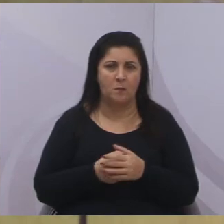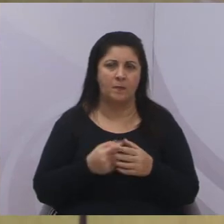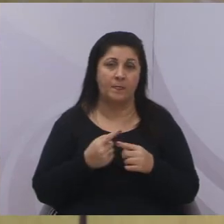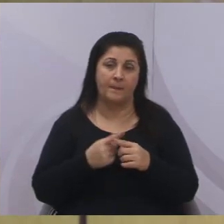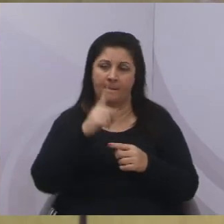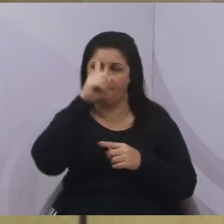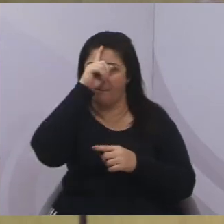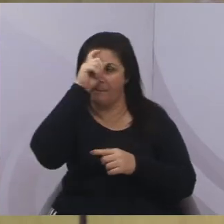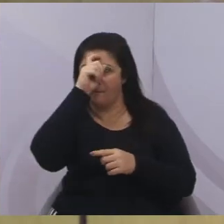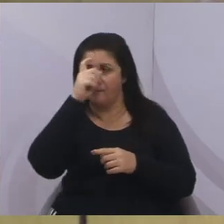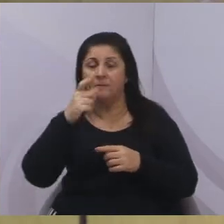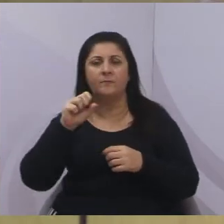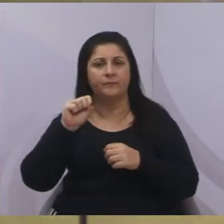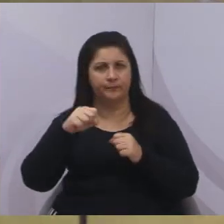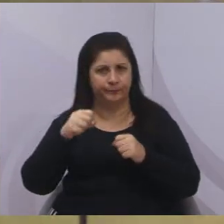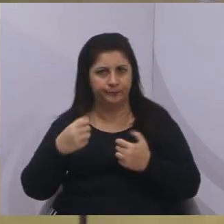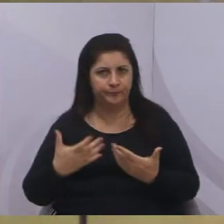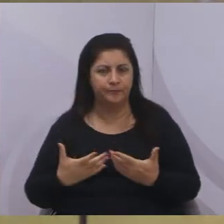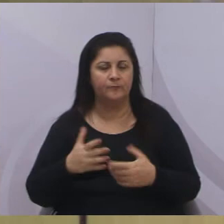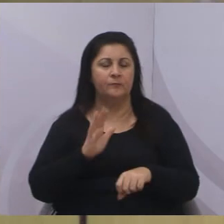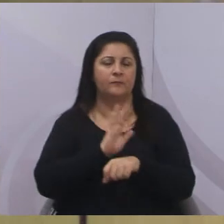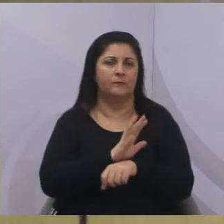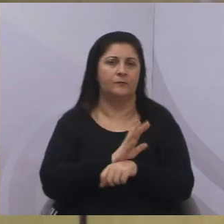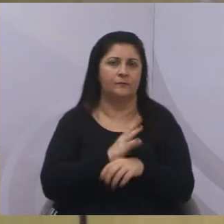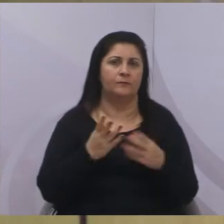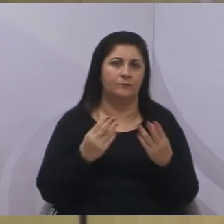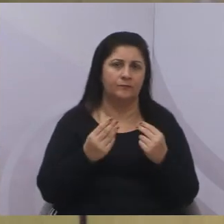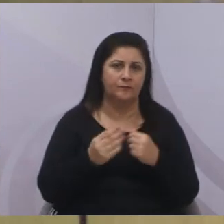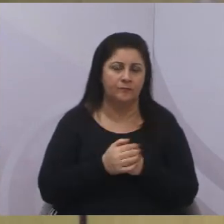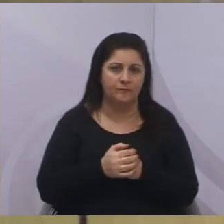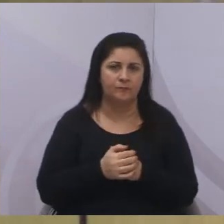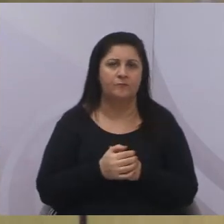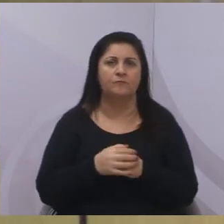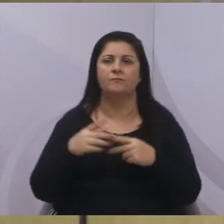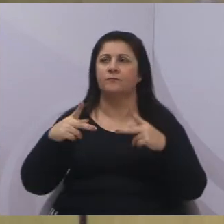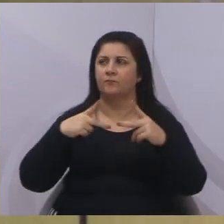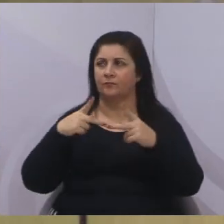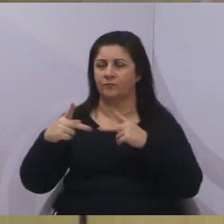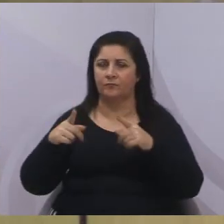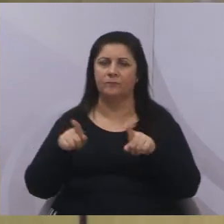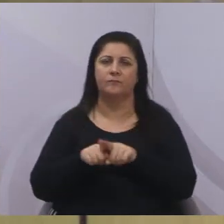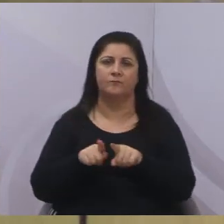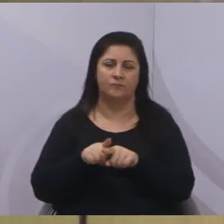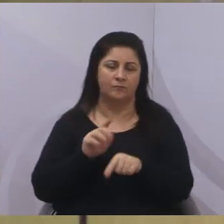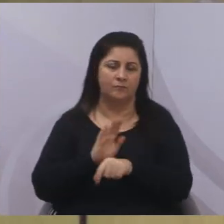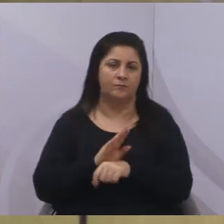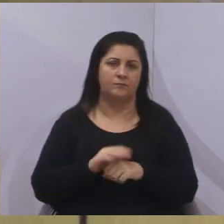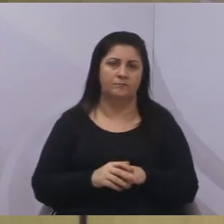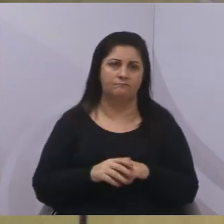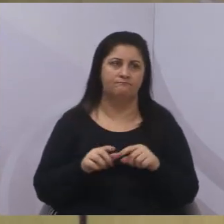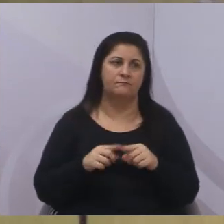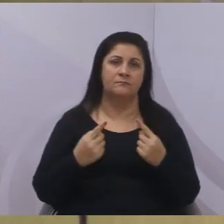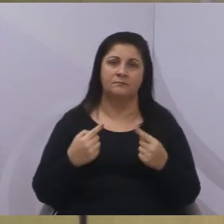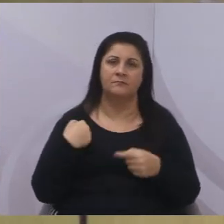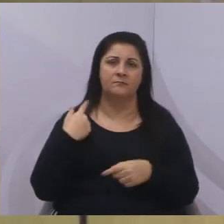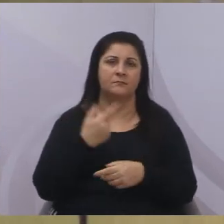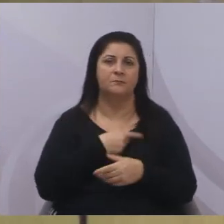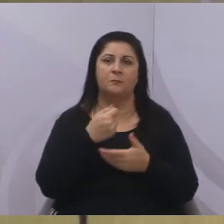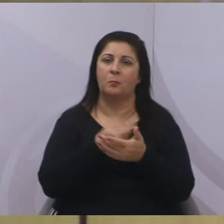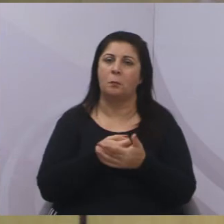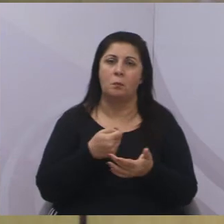Regional atendeu bastante munícipe e a Santa Casa de São José durante a pandemia. Mas a gente briga